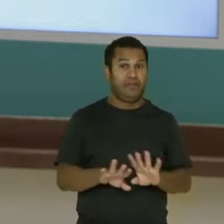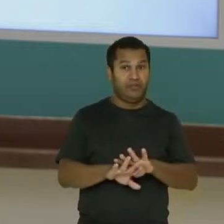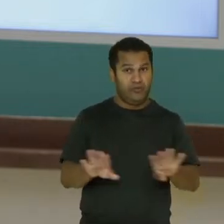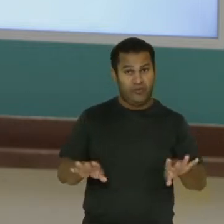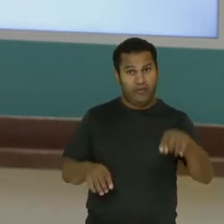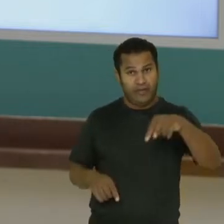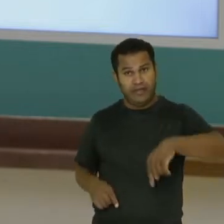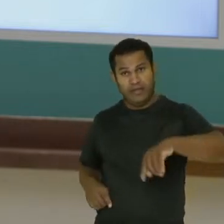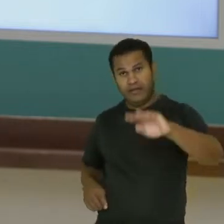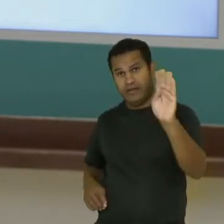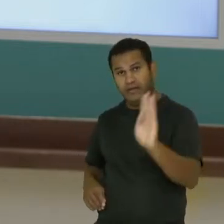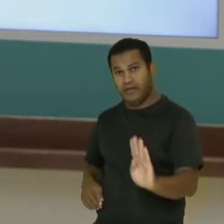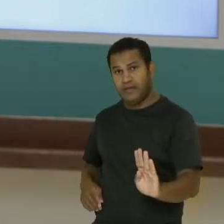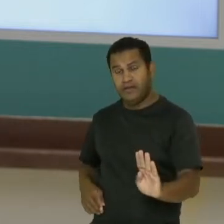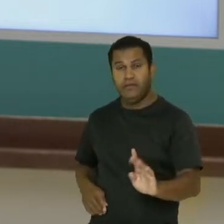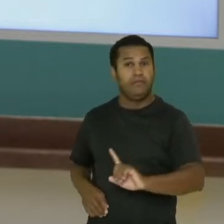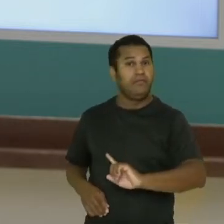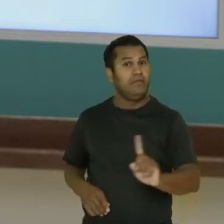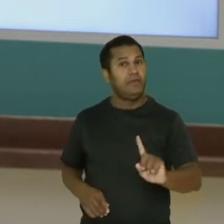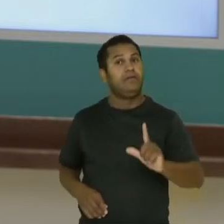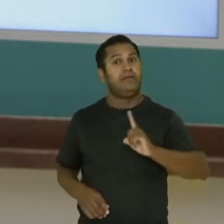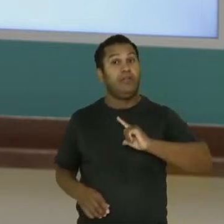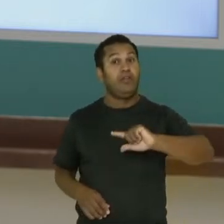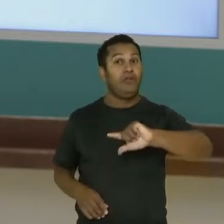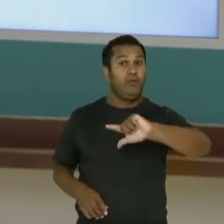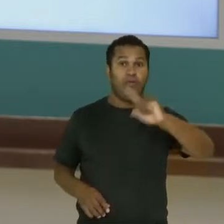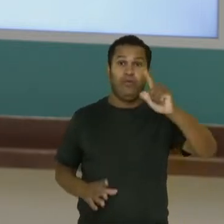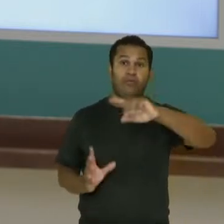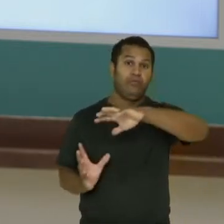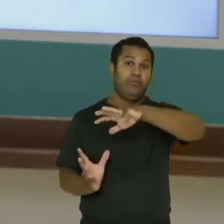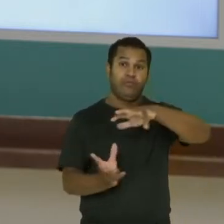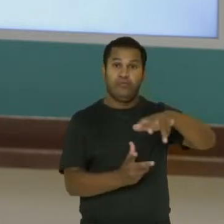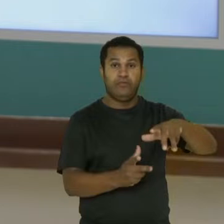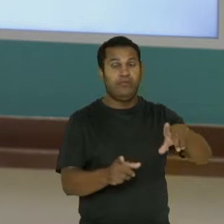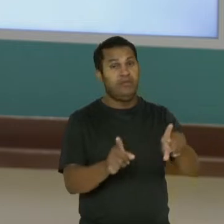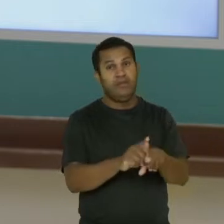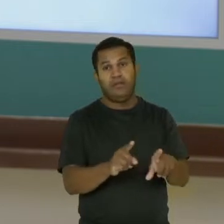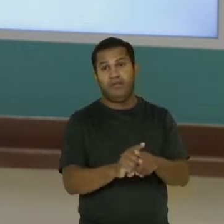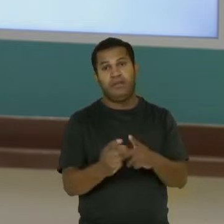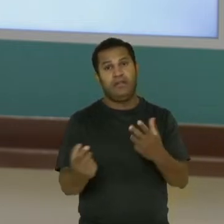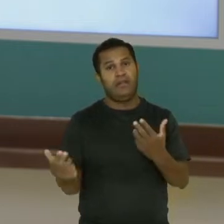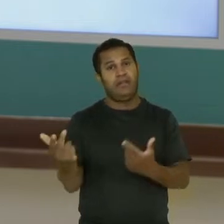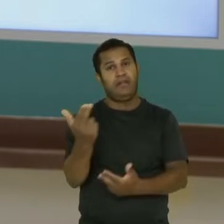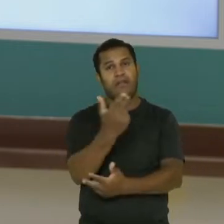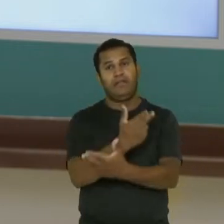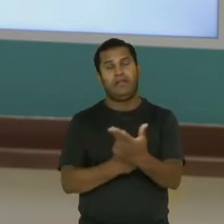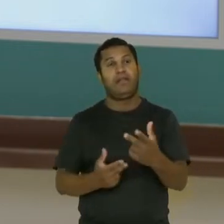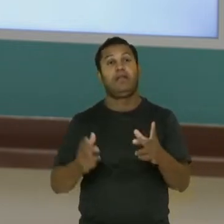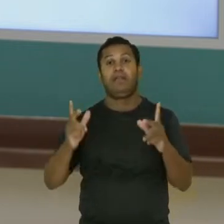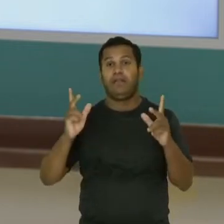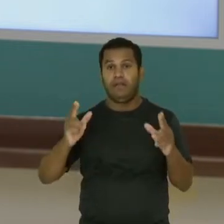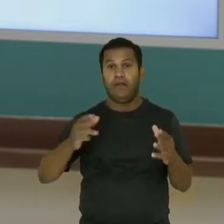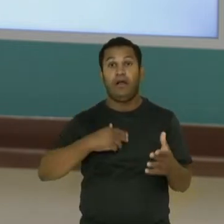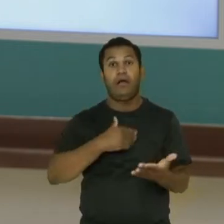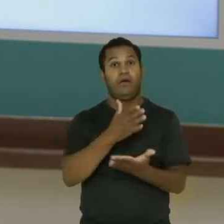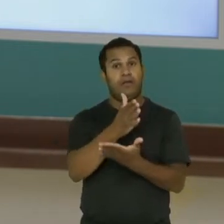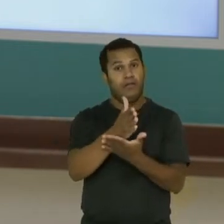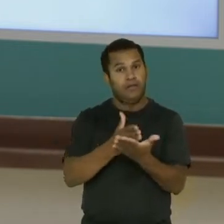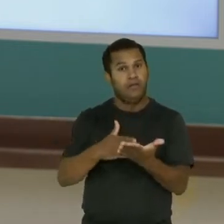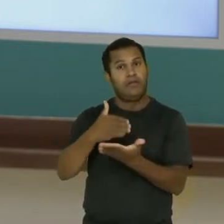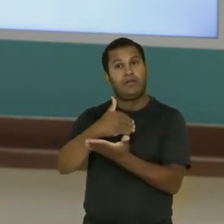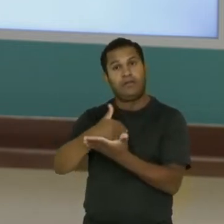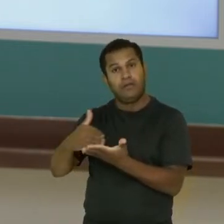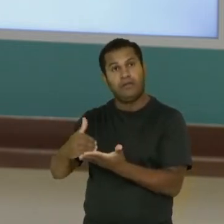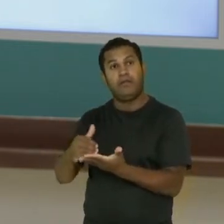gente pegar outros continentes, outras partes do mundo, nós vamos ver que eles também são divididos